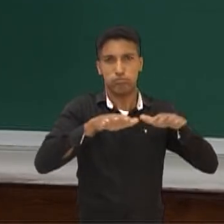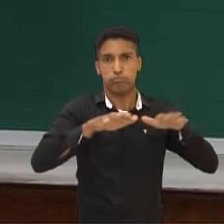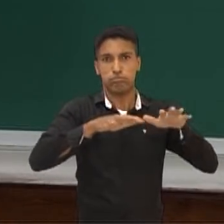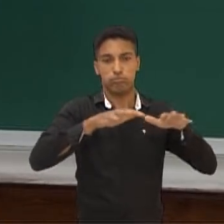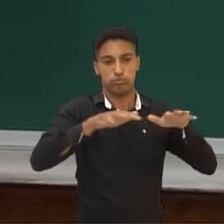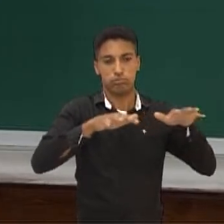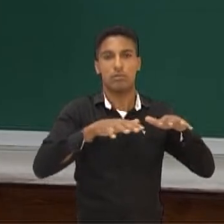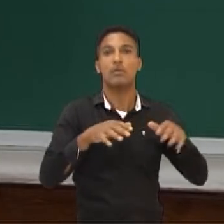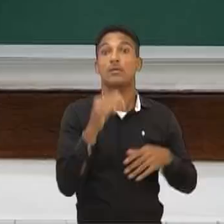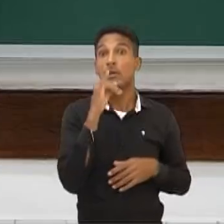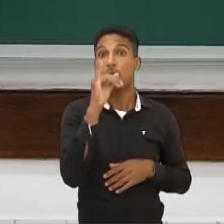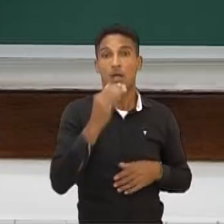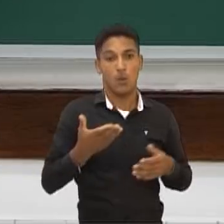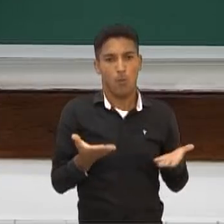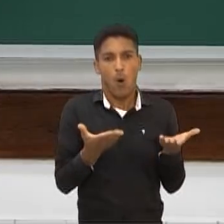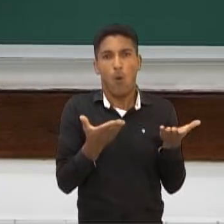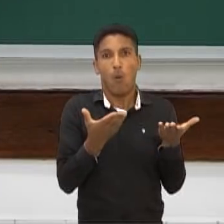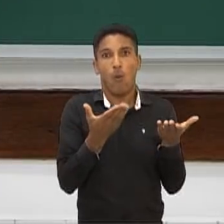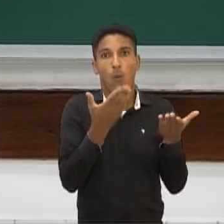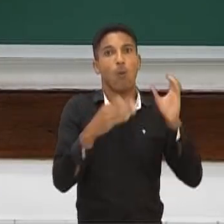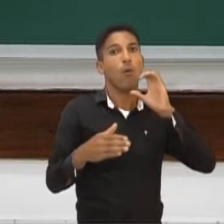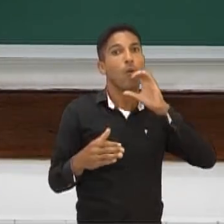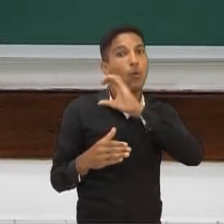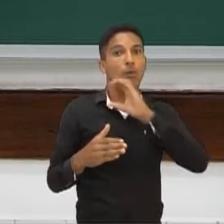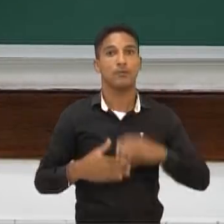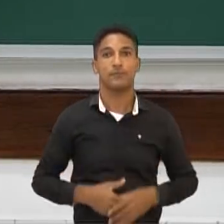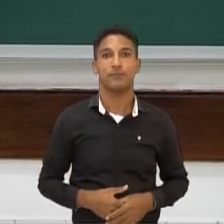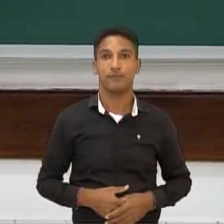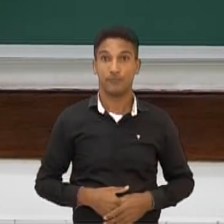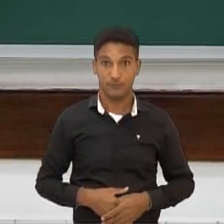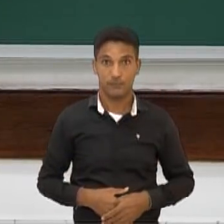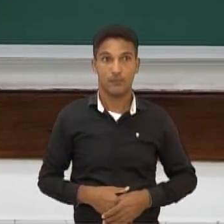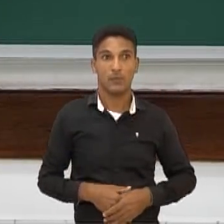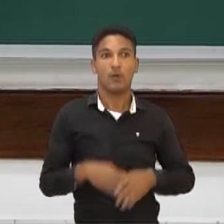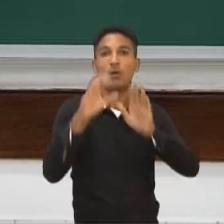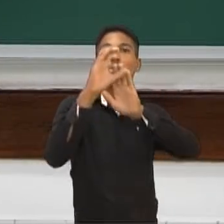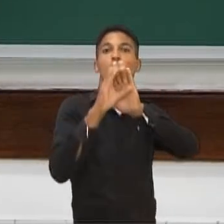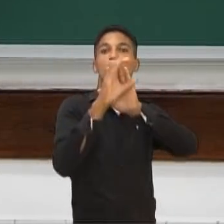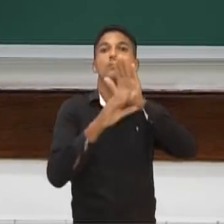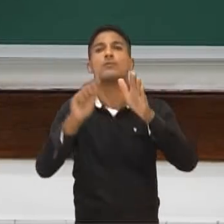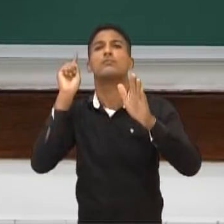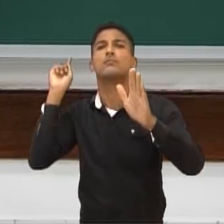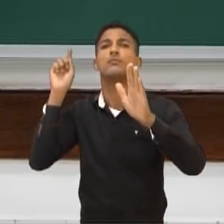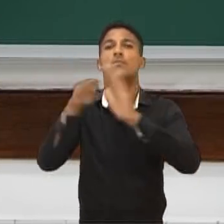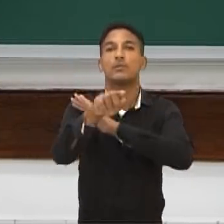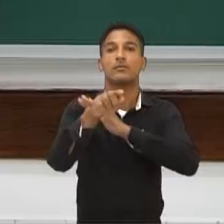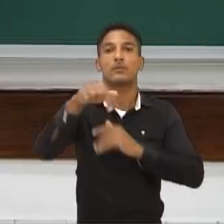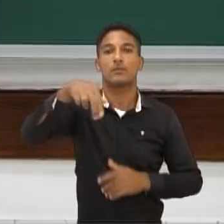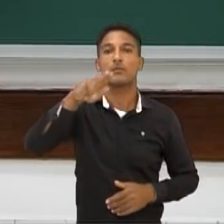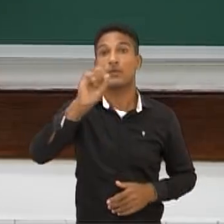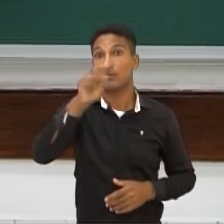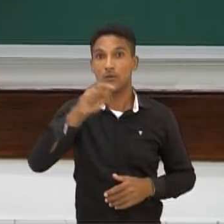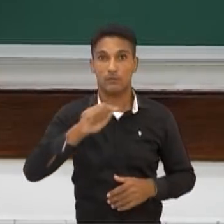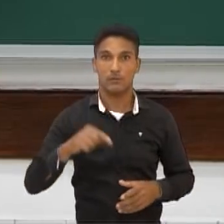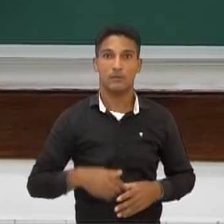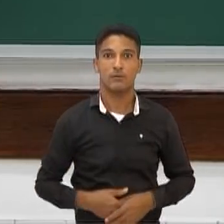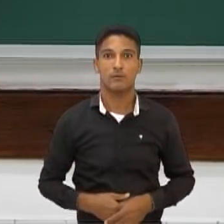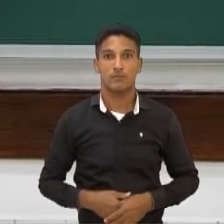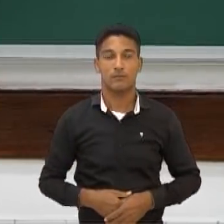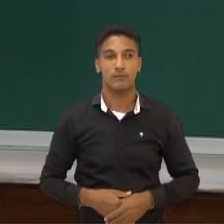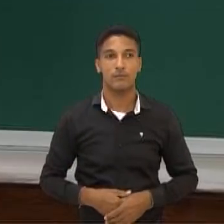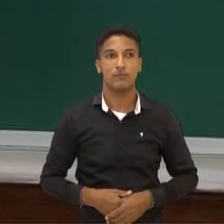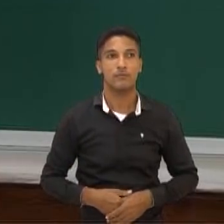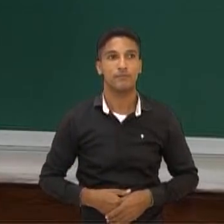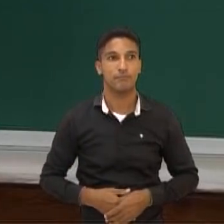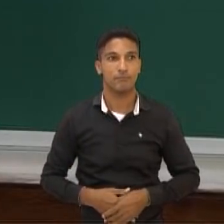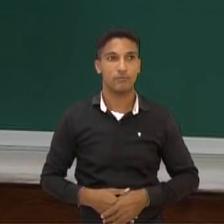temperatura. Baseadas nesses conceitos, eu trago para vocês um quiz bem simples. Esse quiz, ele diz